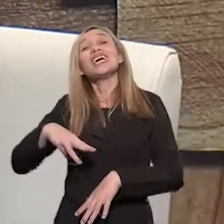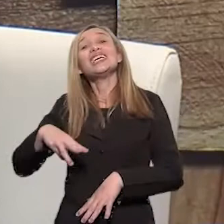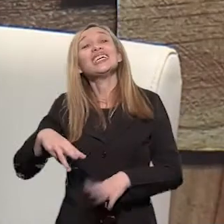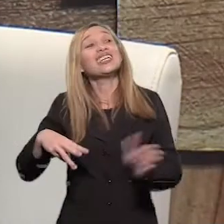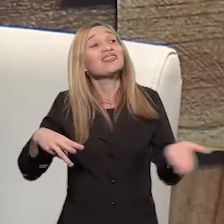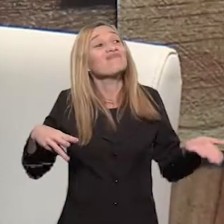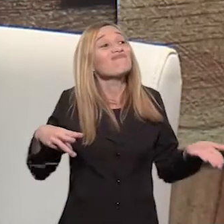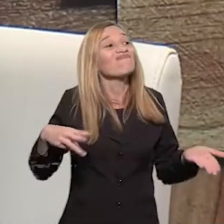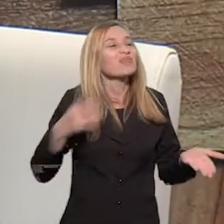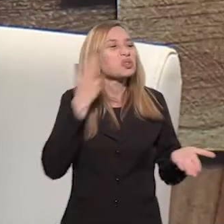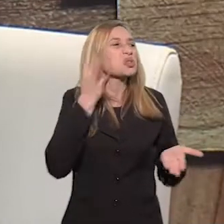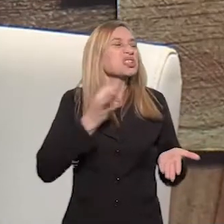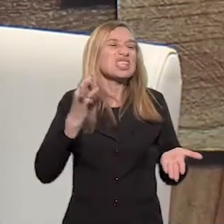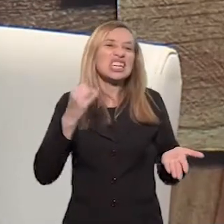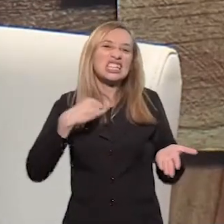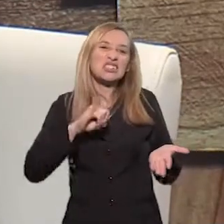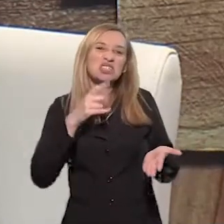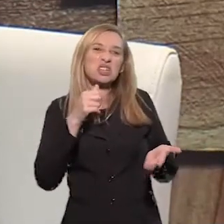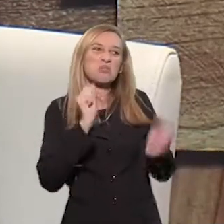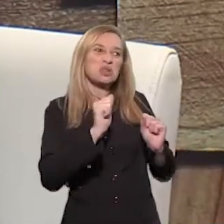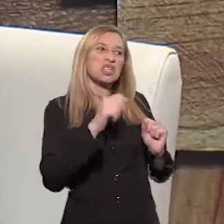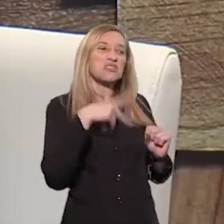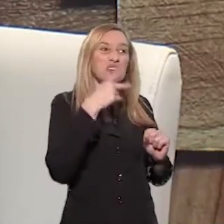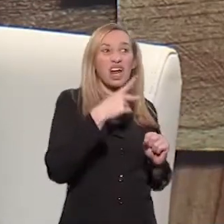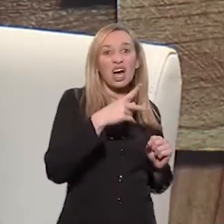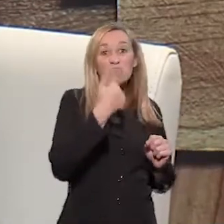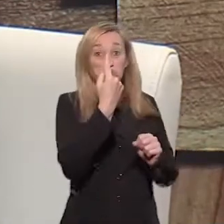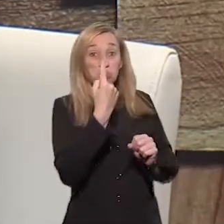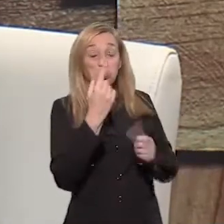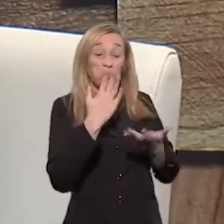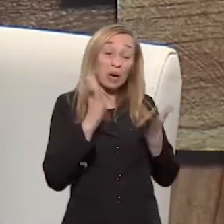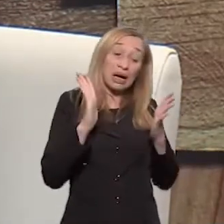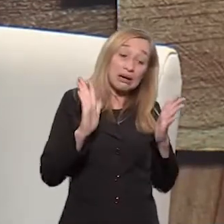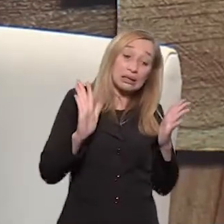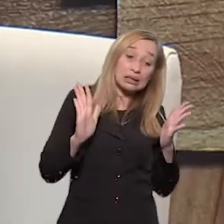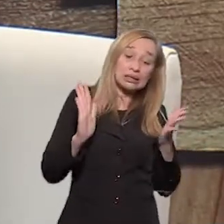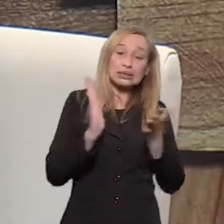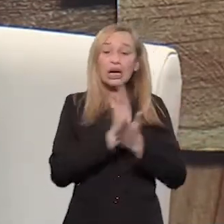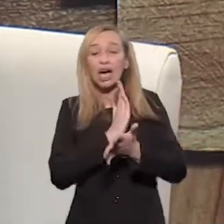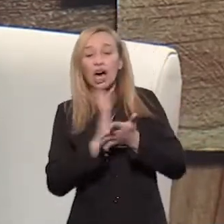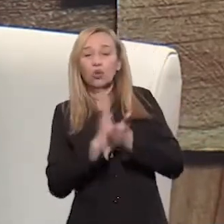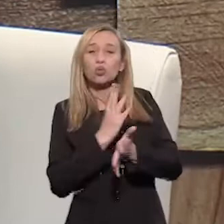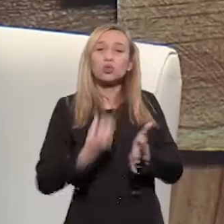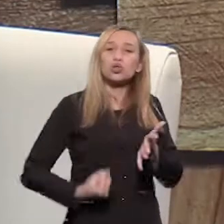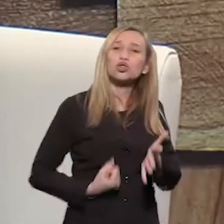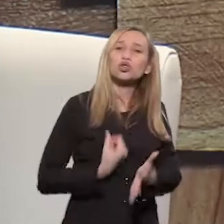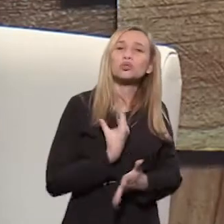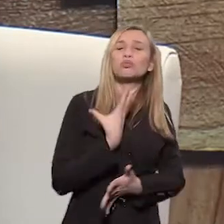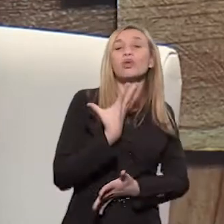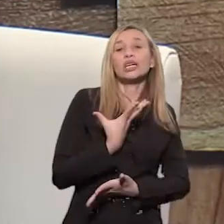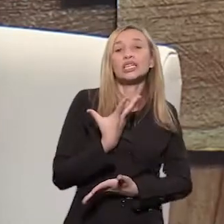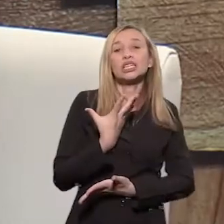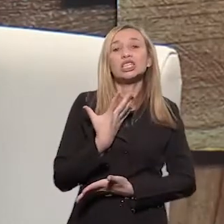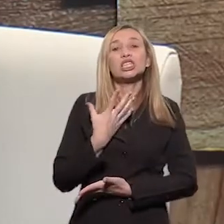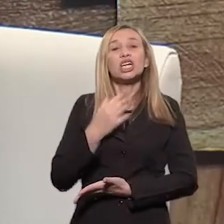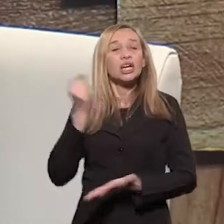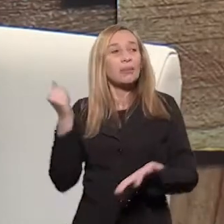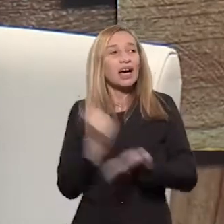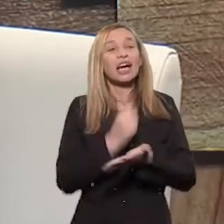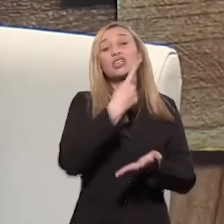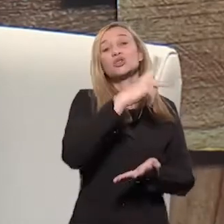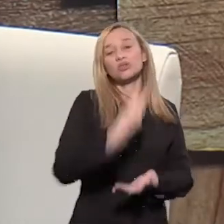quem foi, não sei se você poderia destacar mas alguns poetas